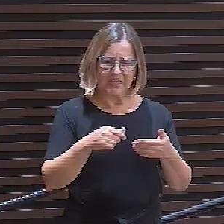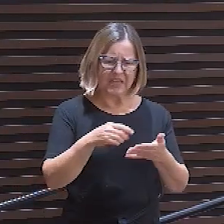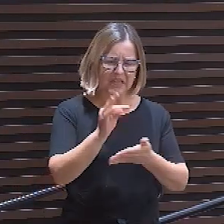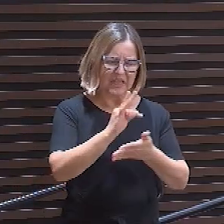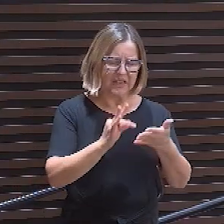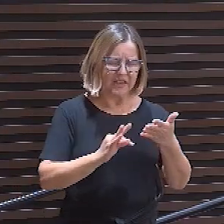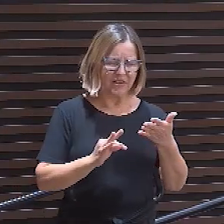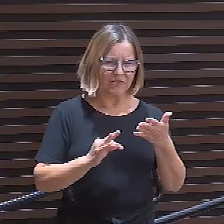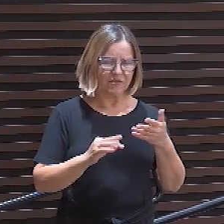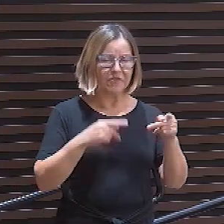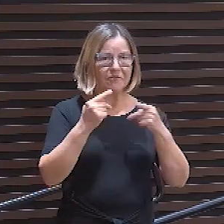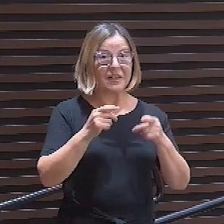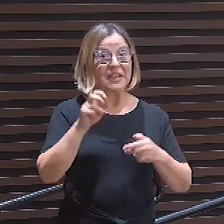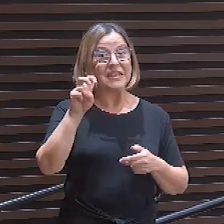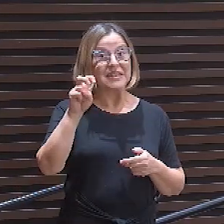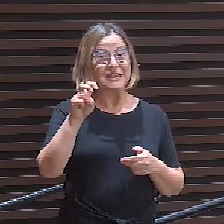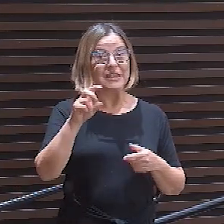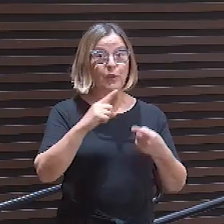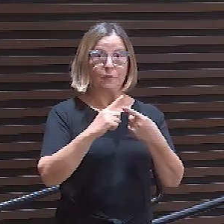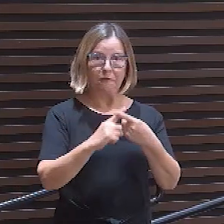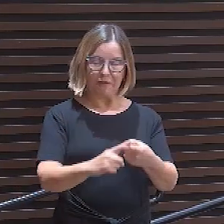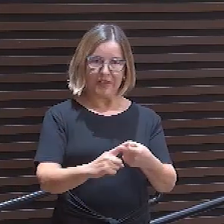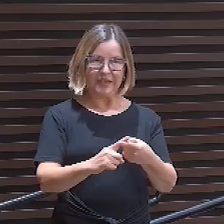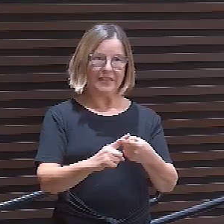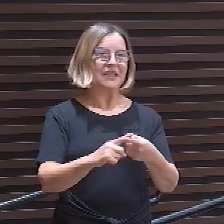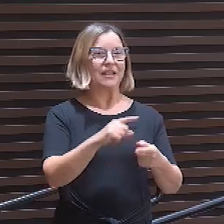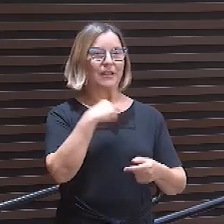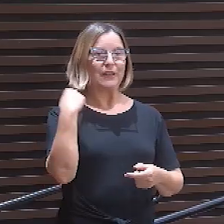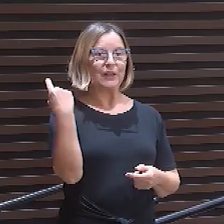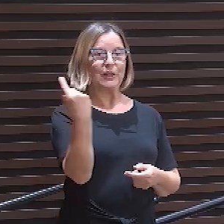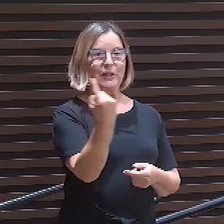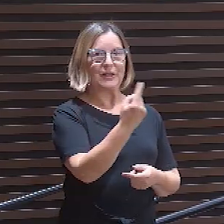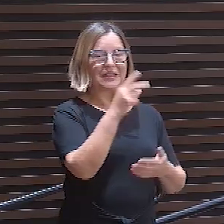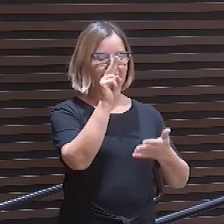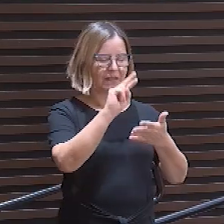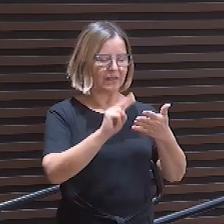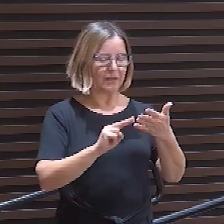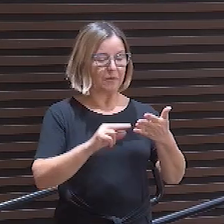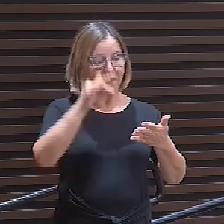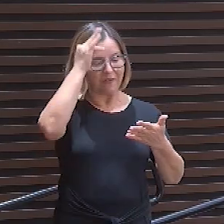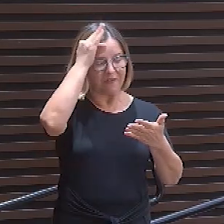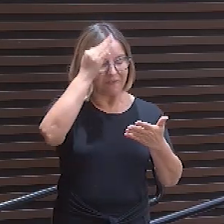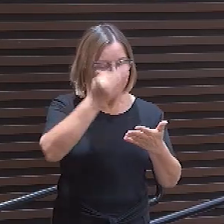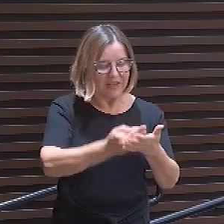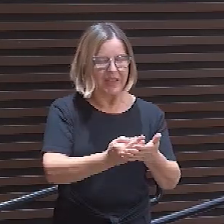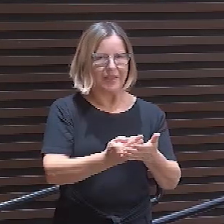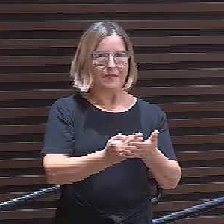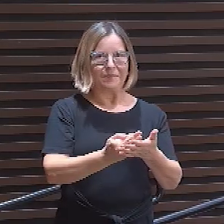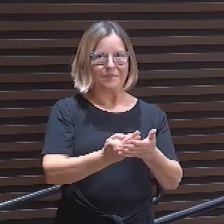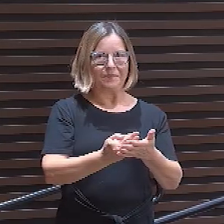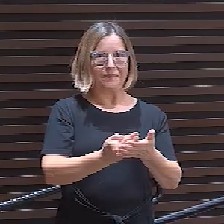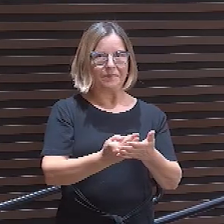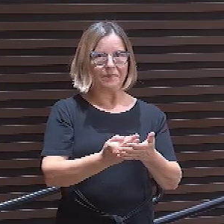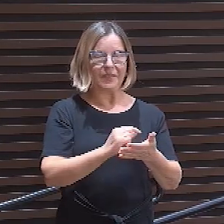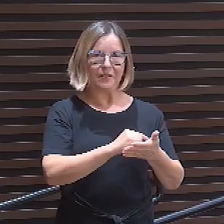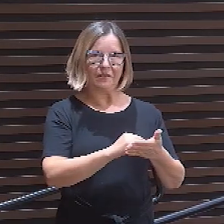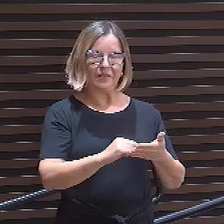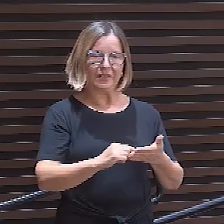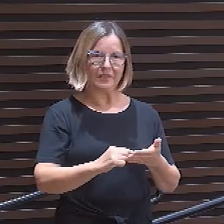5 vezes onde nós lemos da fé. No